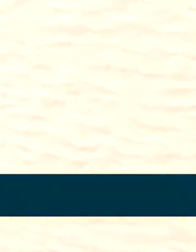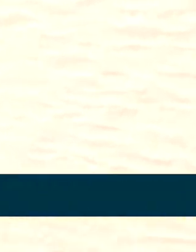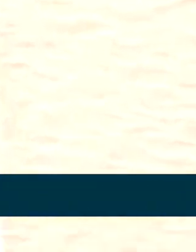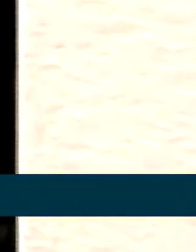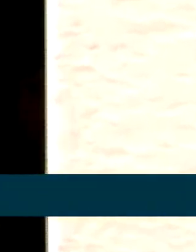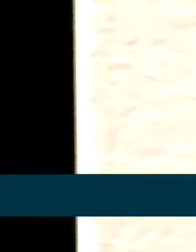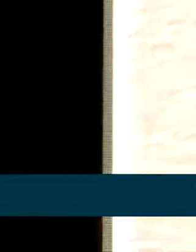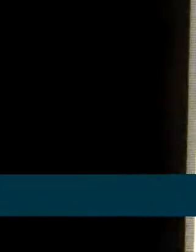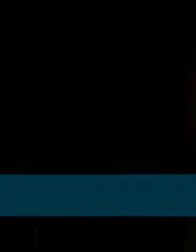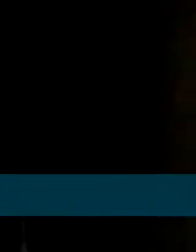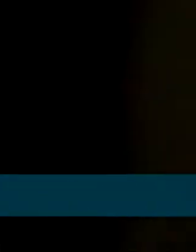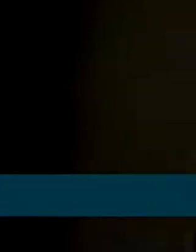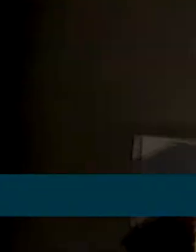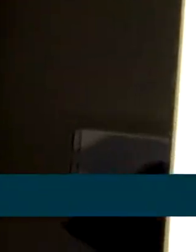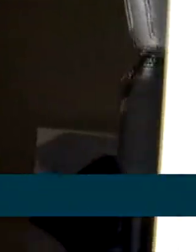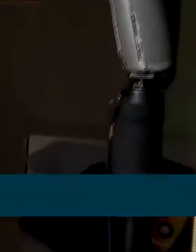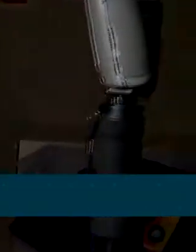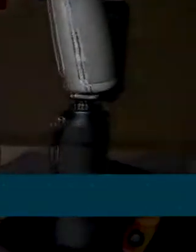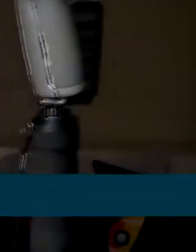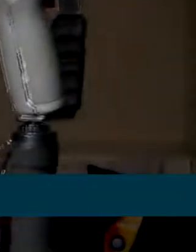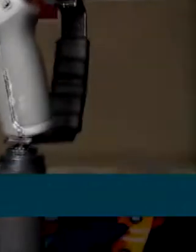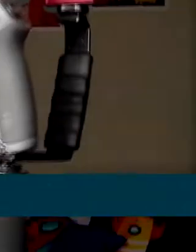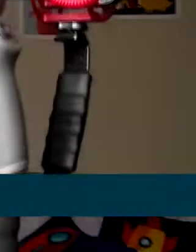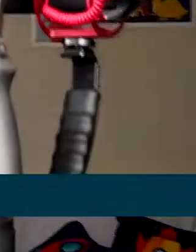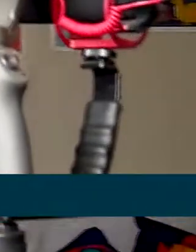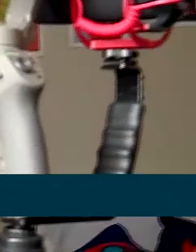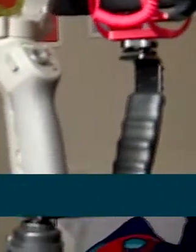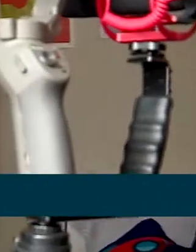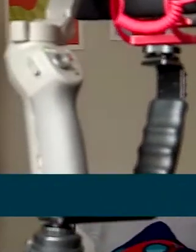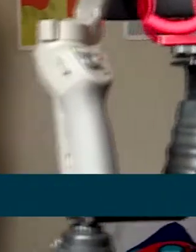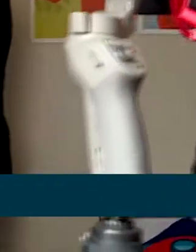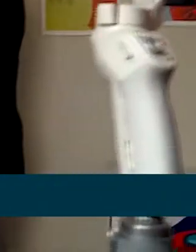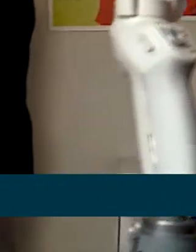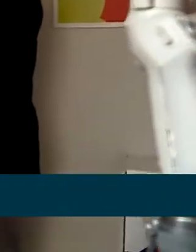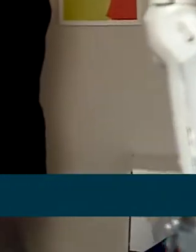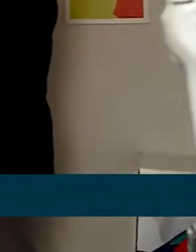A gente vê aí sempre um pouco de...